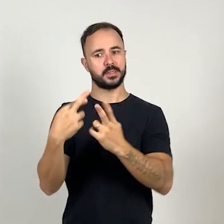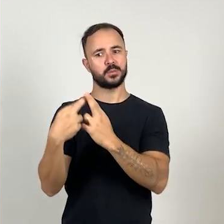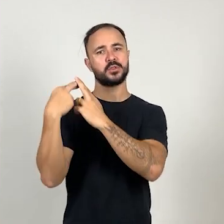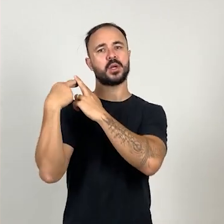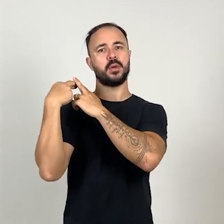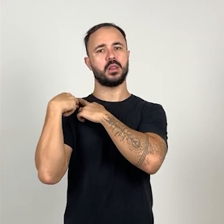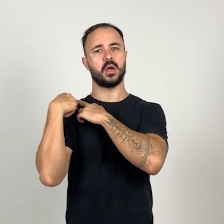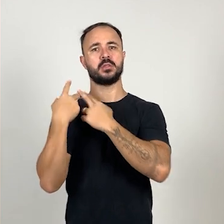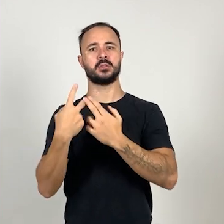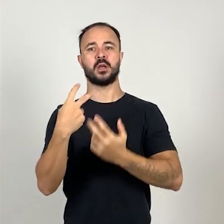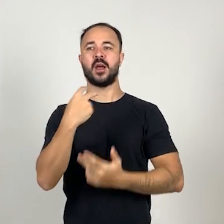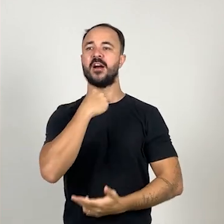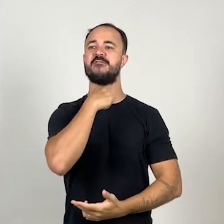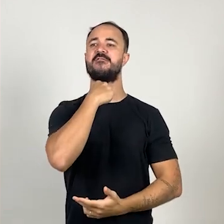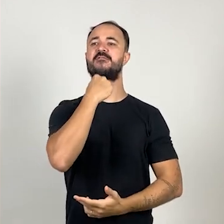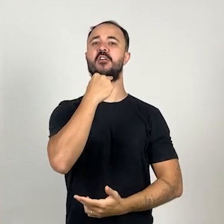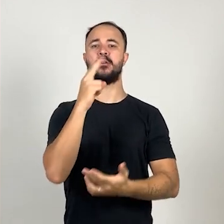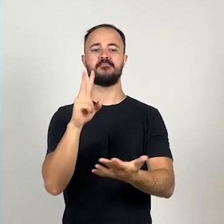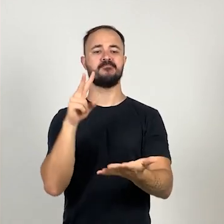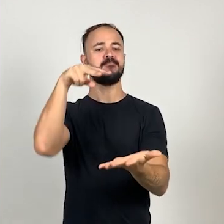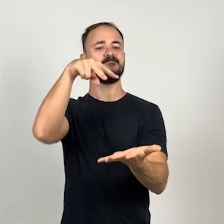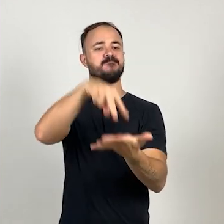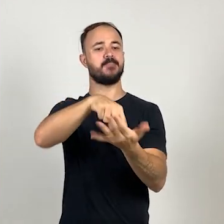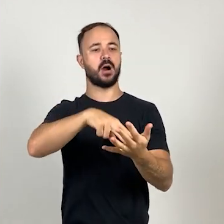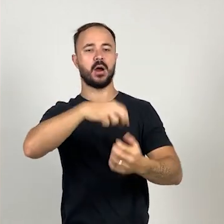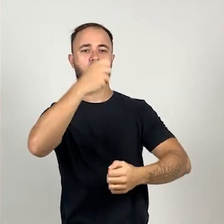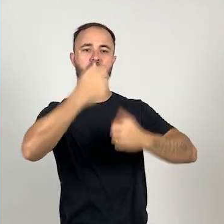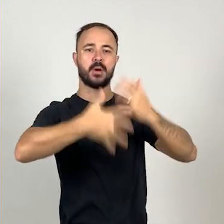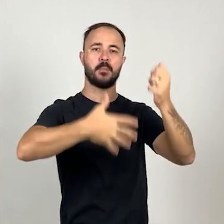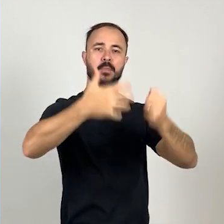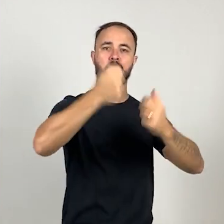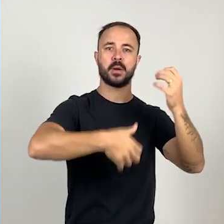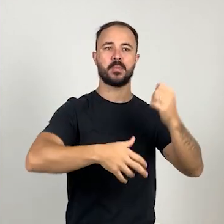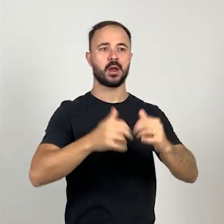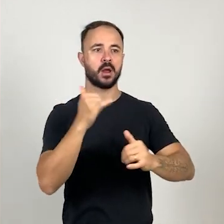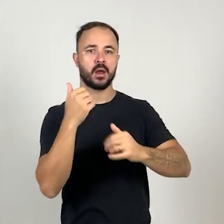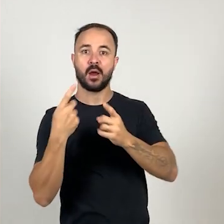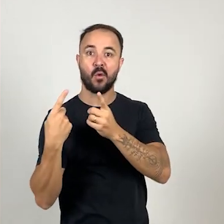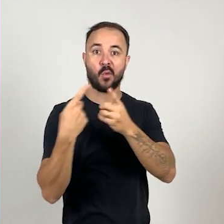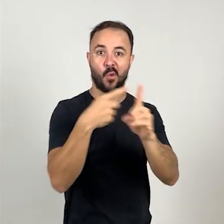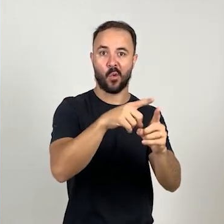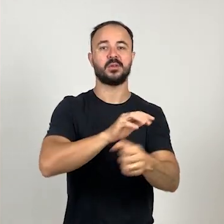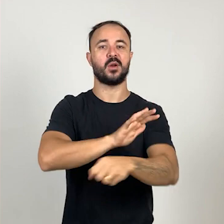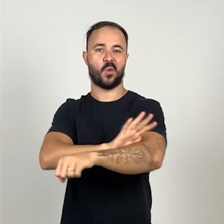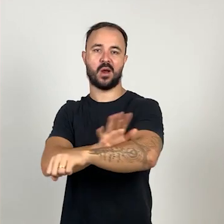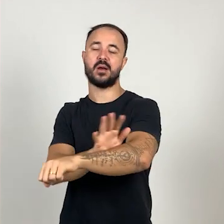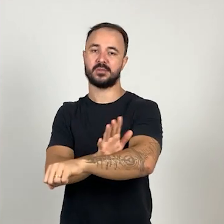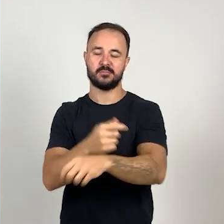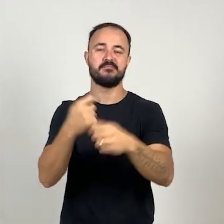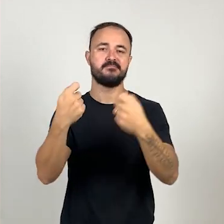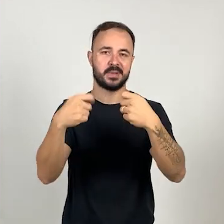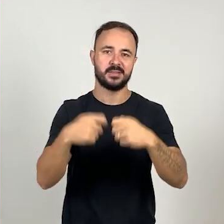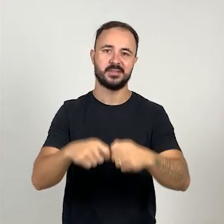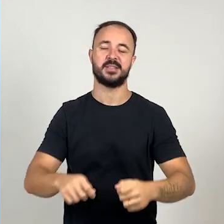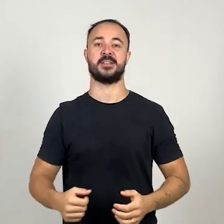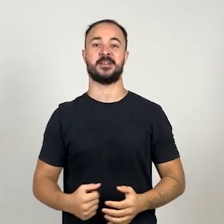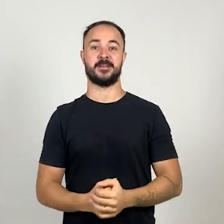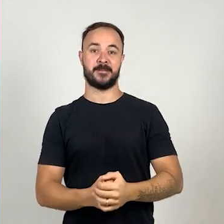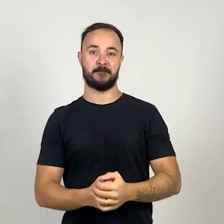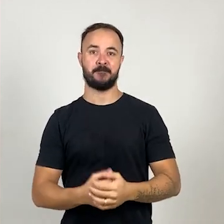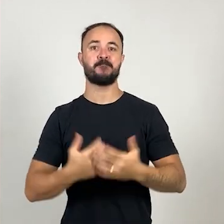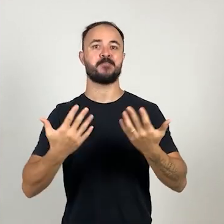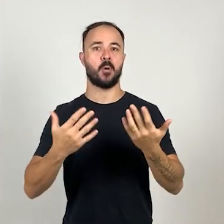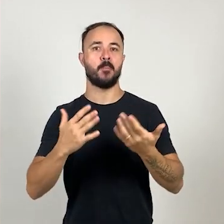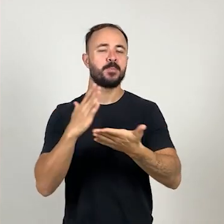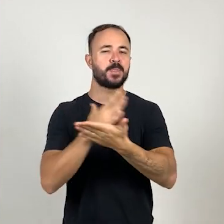escrita para promover mudanças positivas na sociedade. E a linguagem pode ser uma ferramenta poderosa no combate ao racismo.